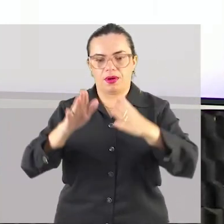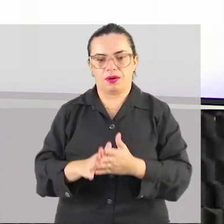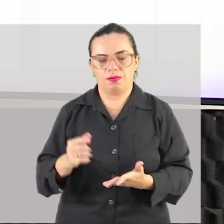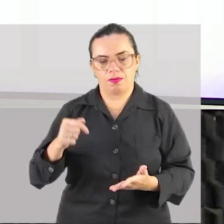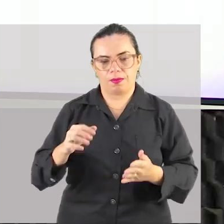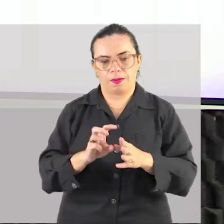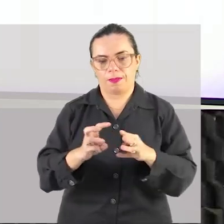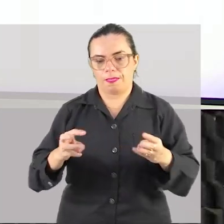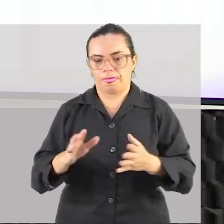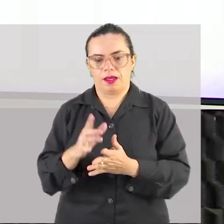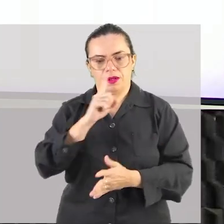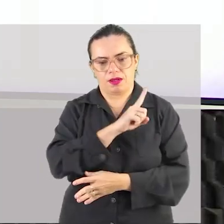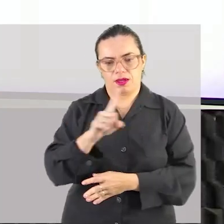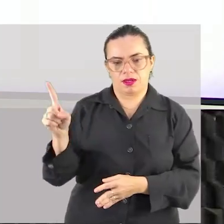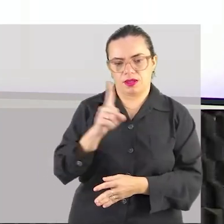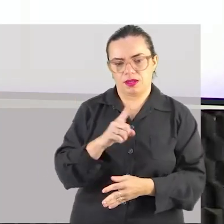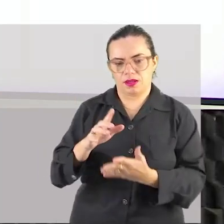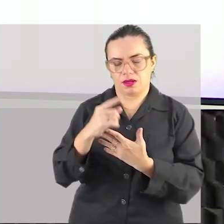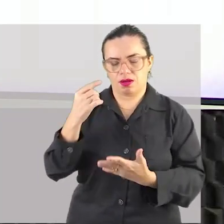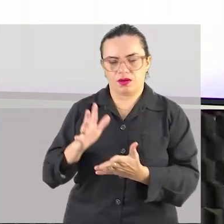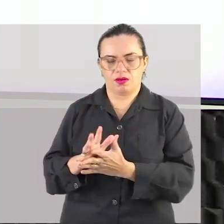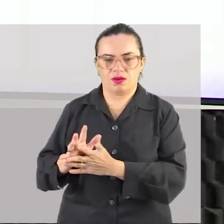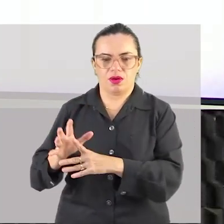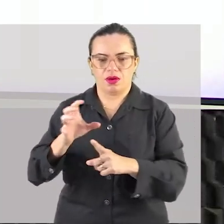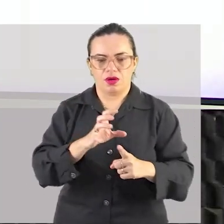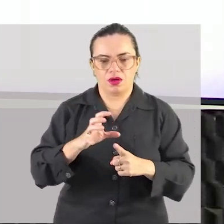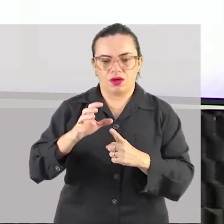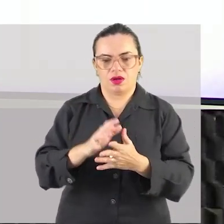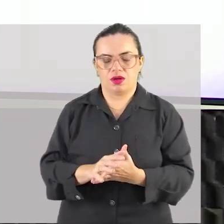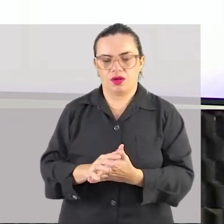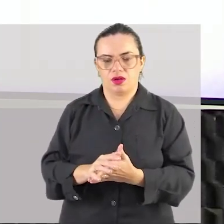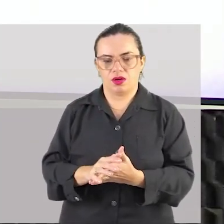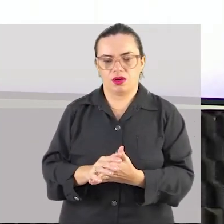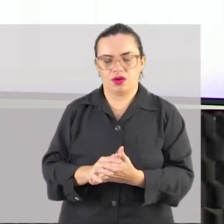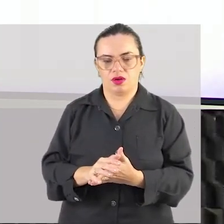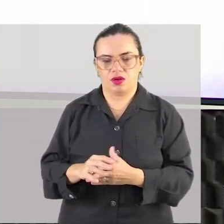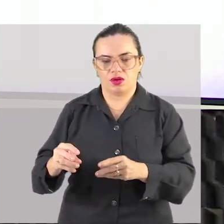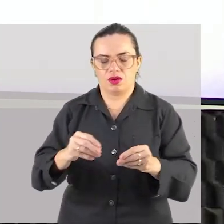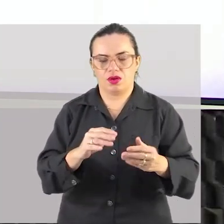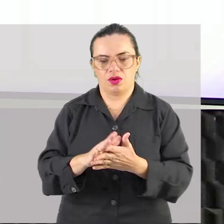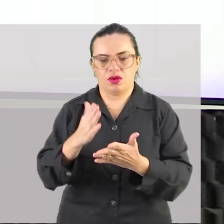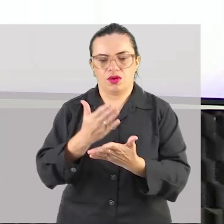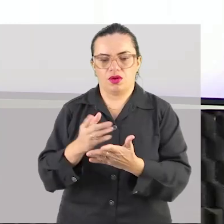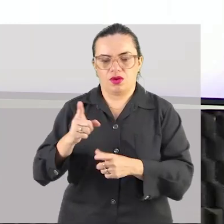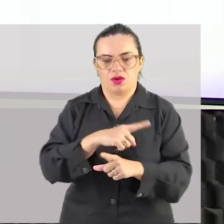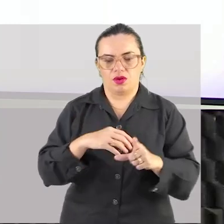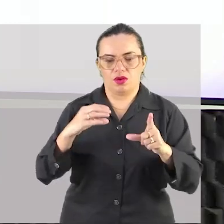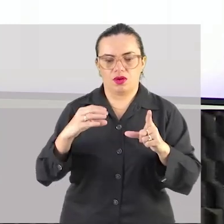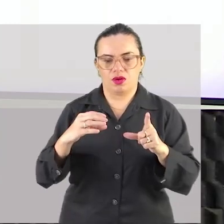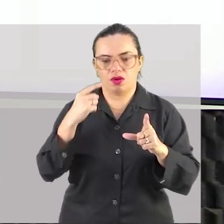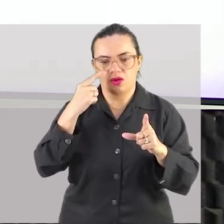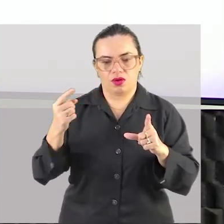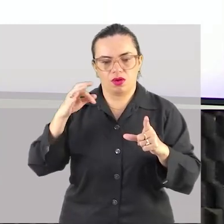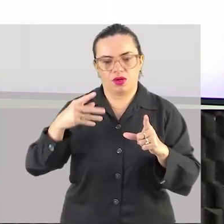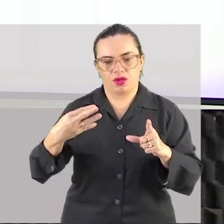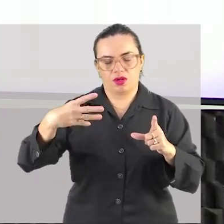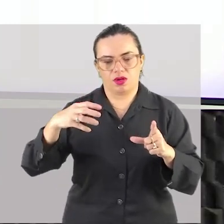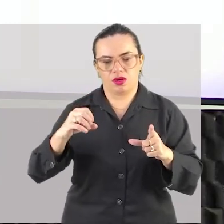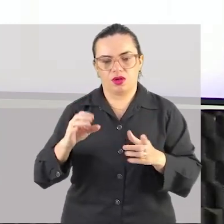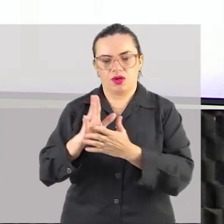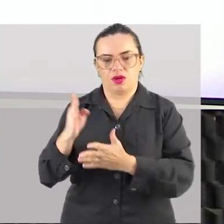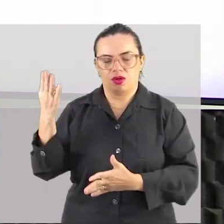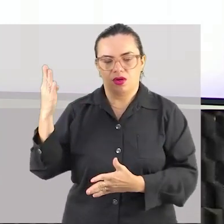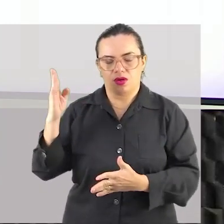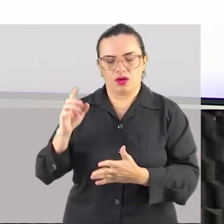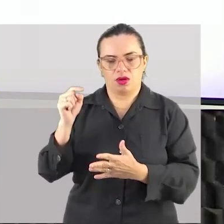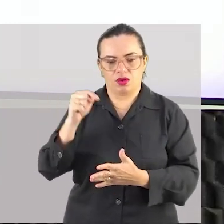Mas não para a ação geomorfológica. C. Intemperismo biológico. O intemperismo, sim, é importante, mas o biológico, ele